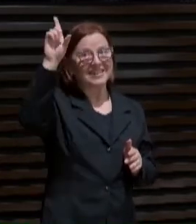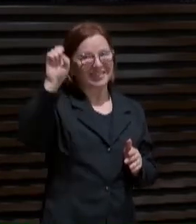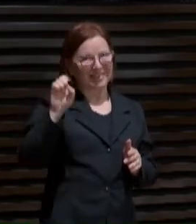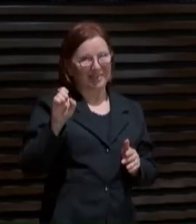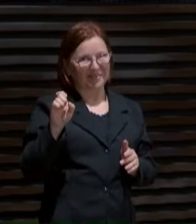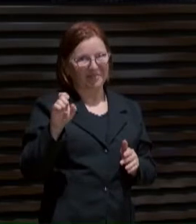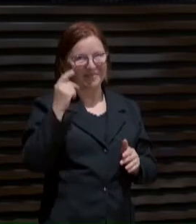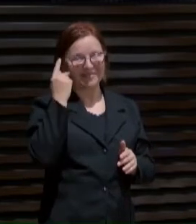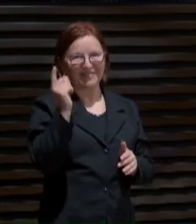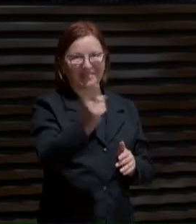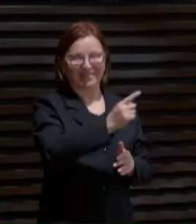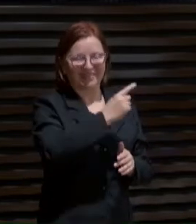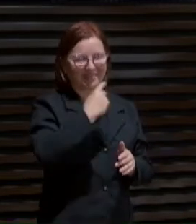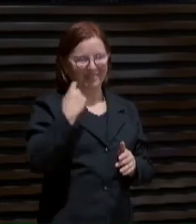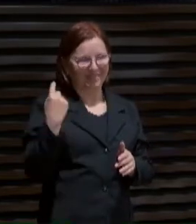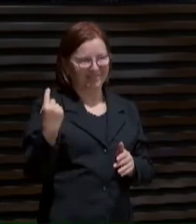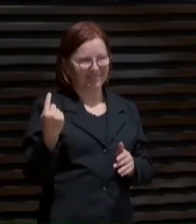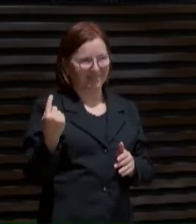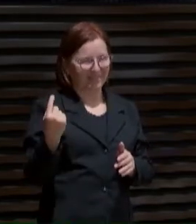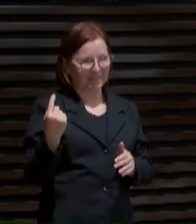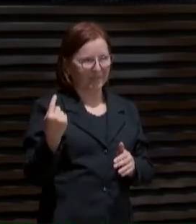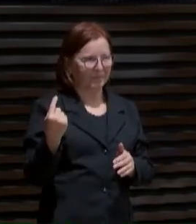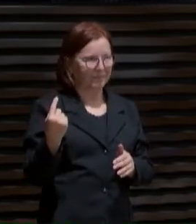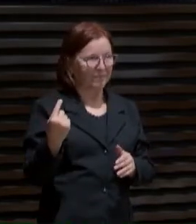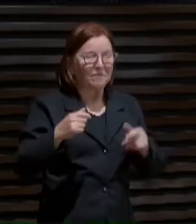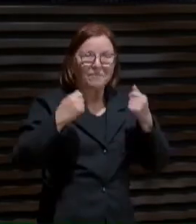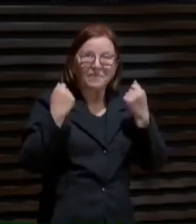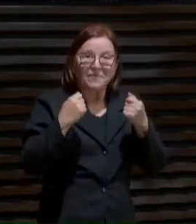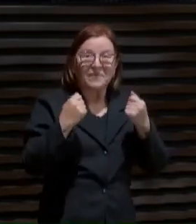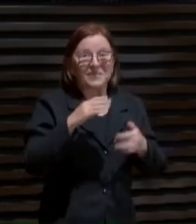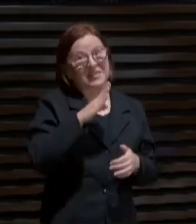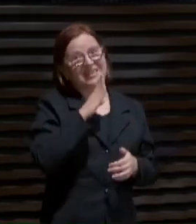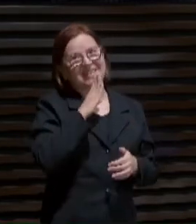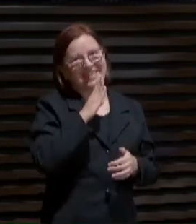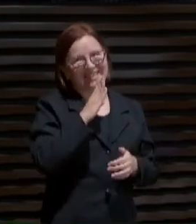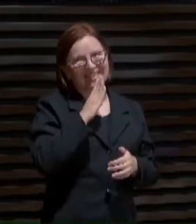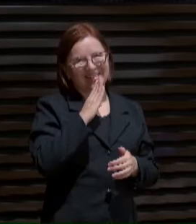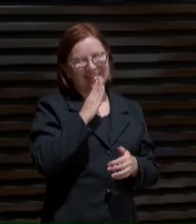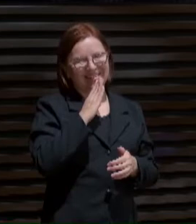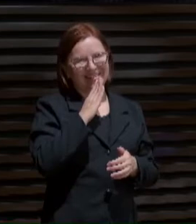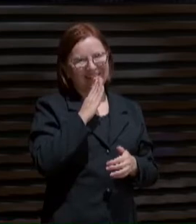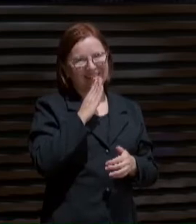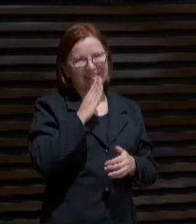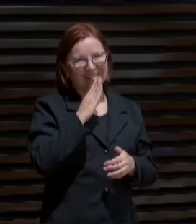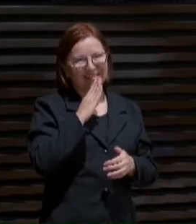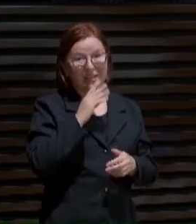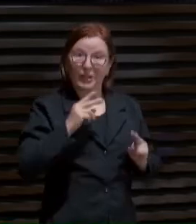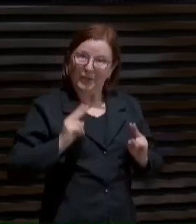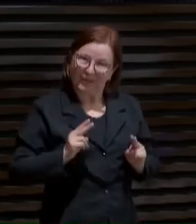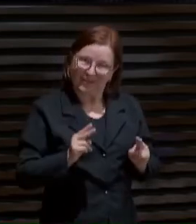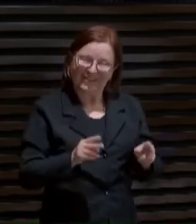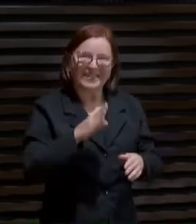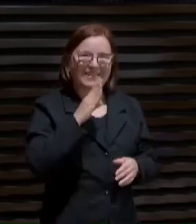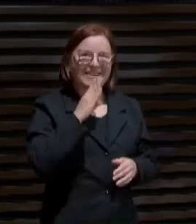e para nós algo que nós precisamos conhecer o e prosseguir